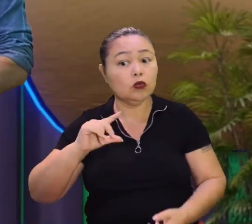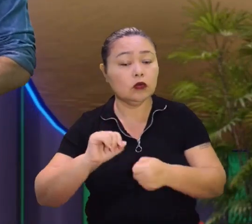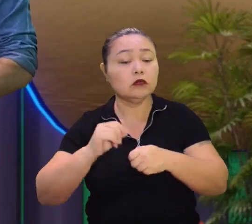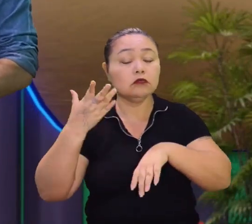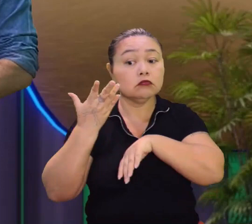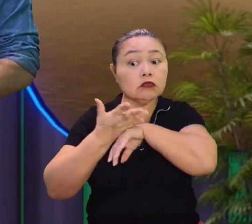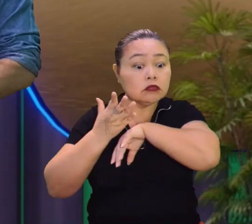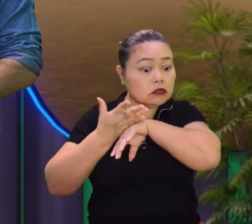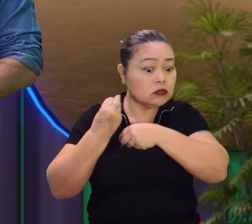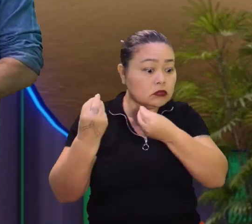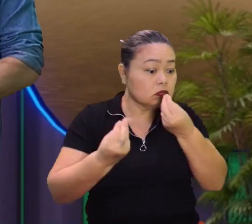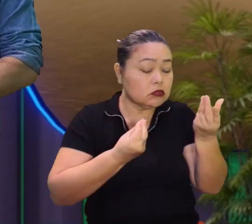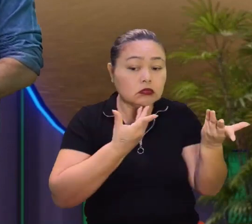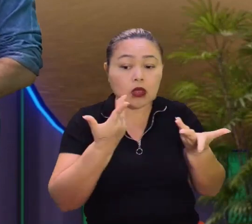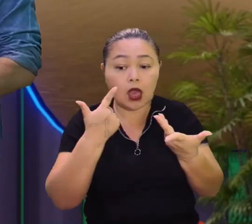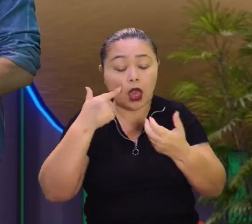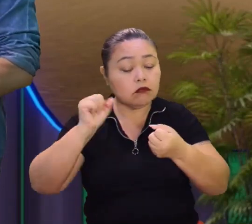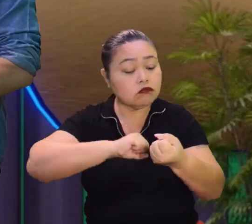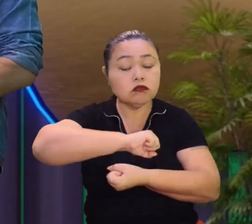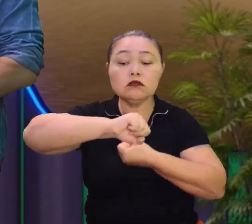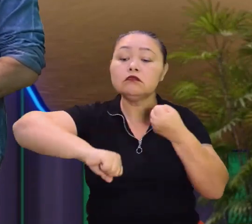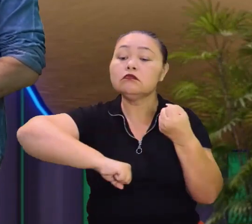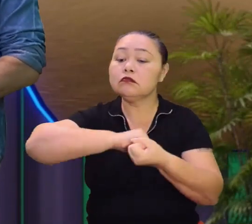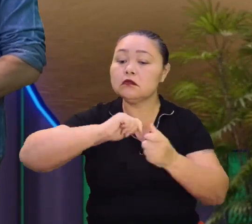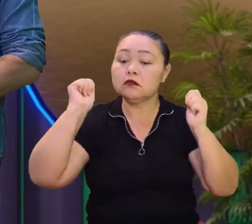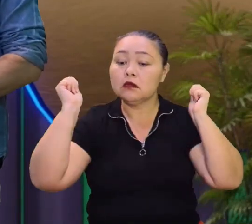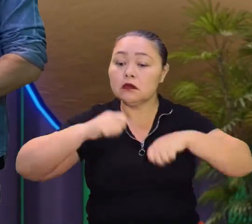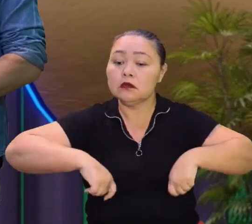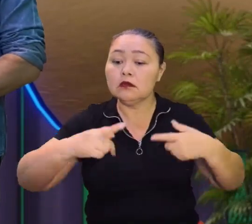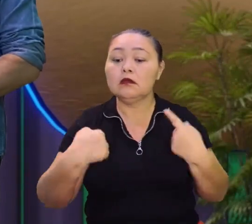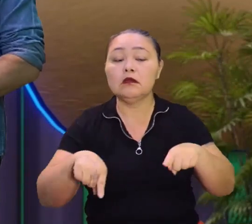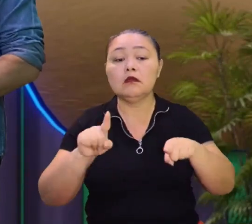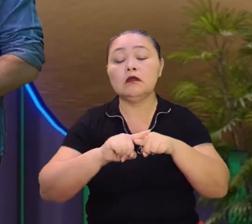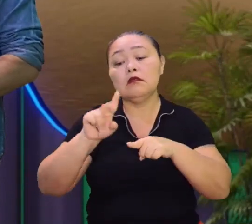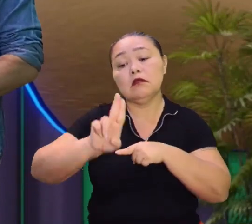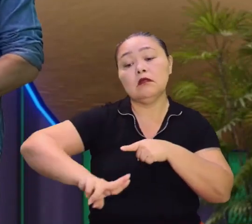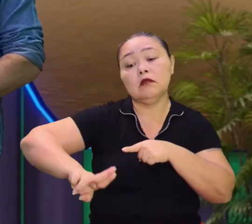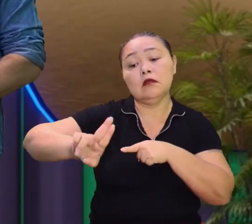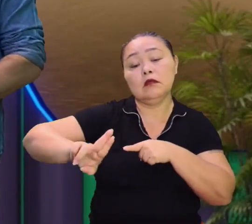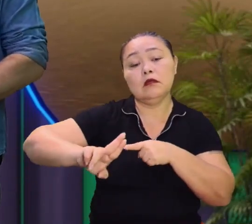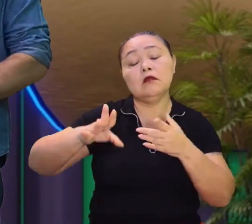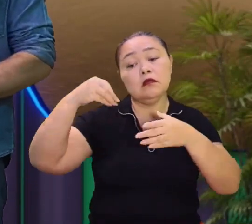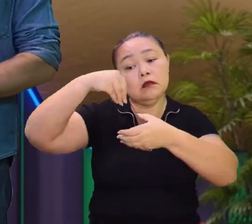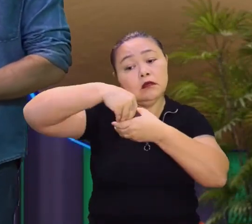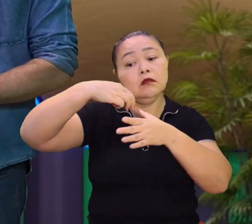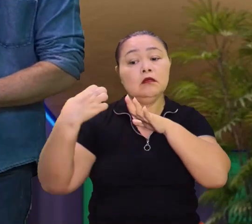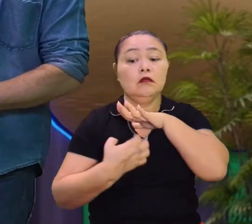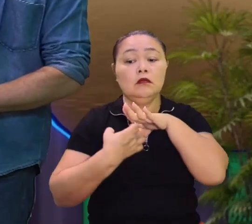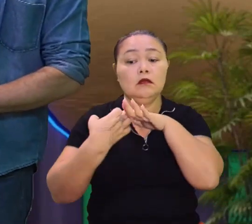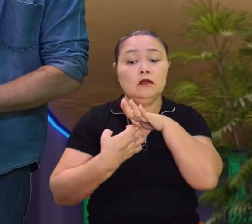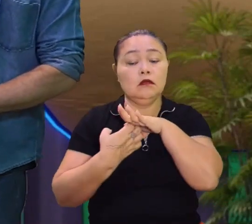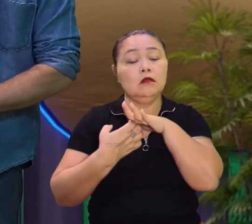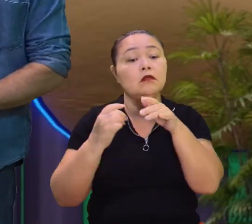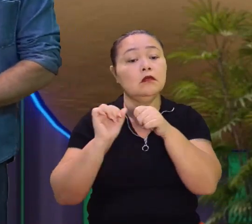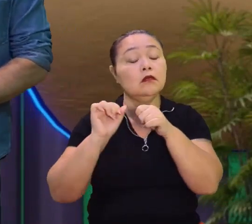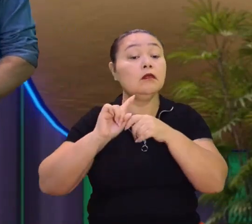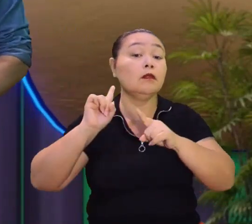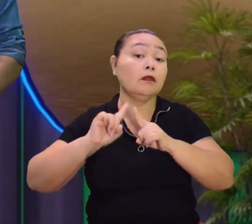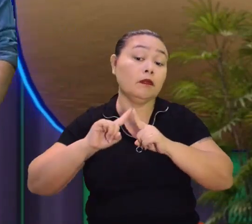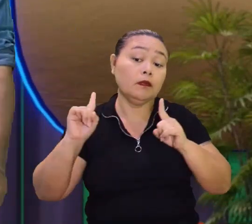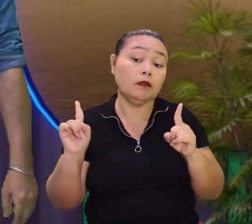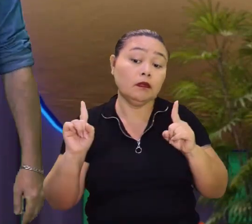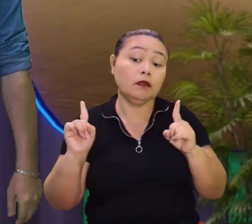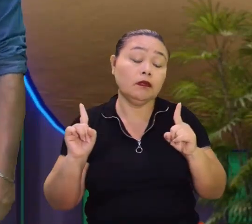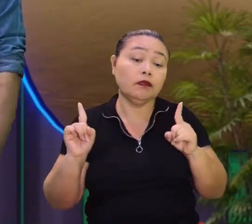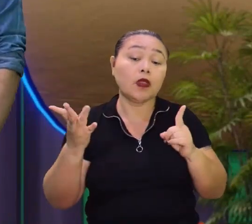várias práticas sustentáveis que podem ser também empregadas na indústria, professor Júlio. Com certeza. Só que aí a